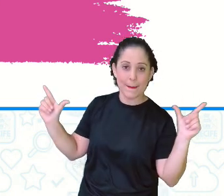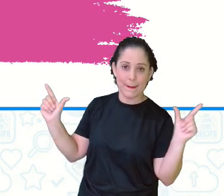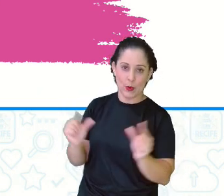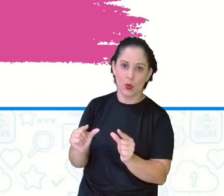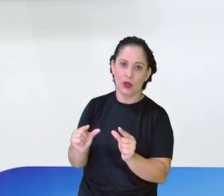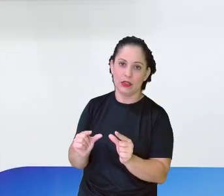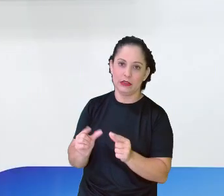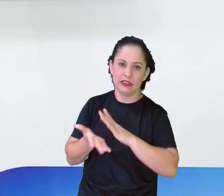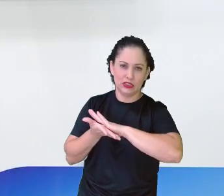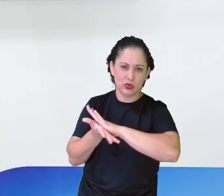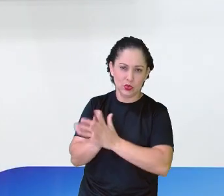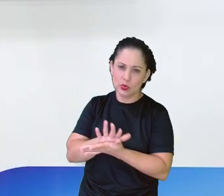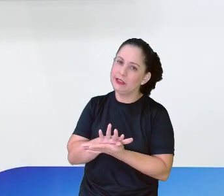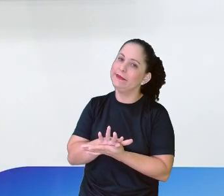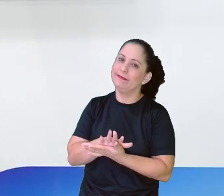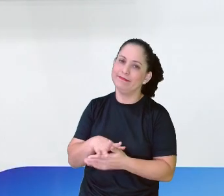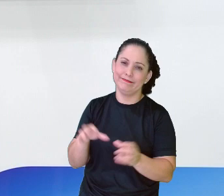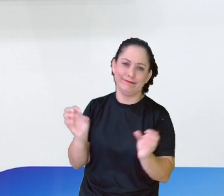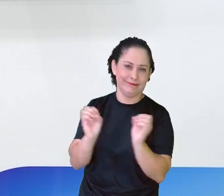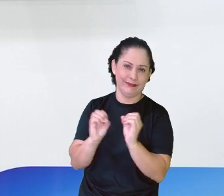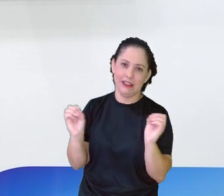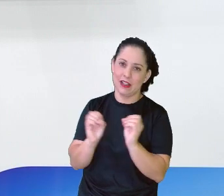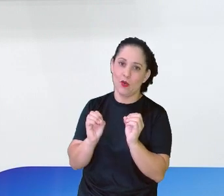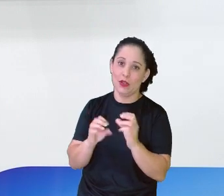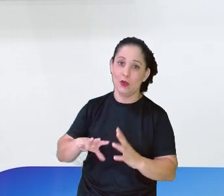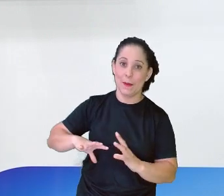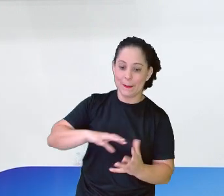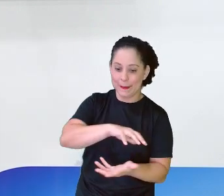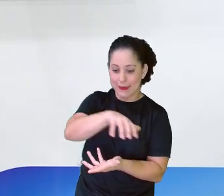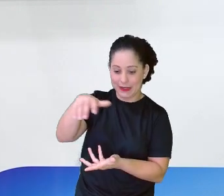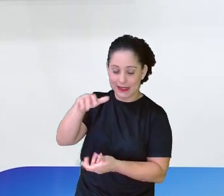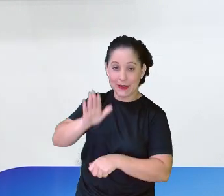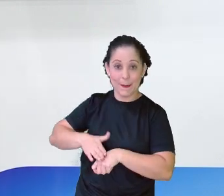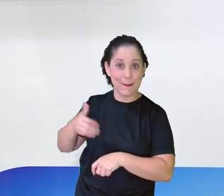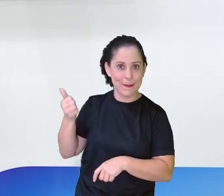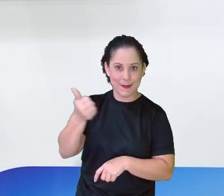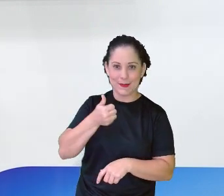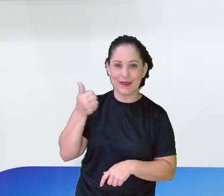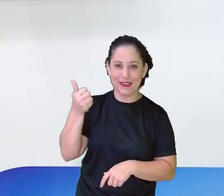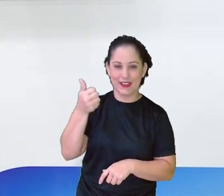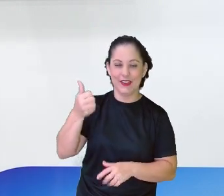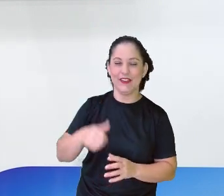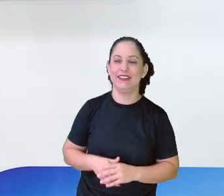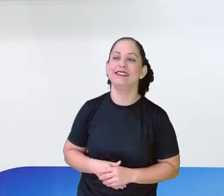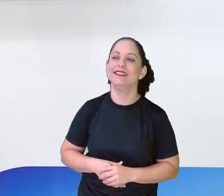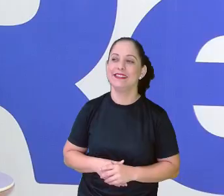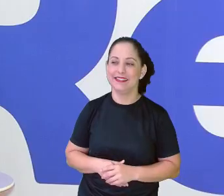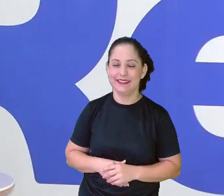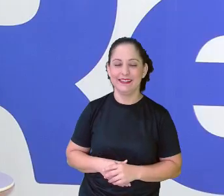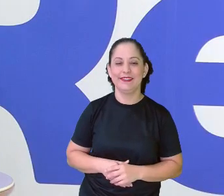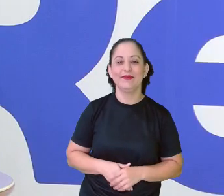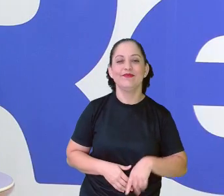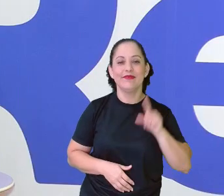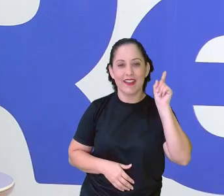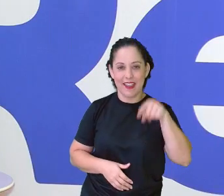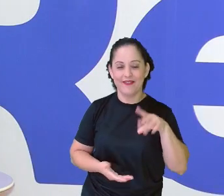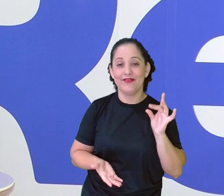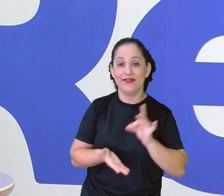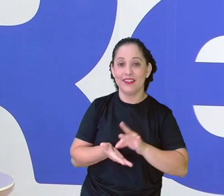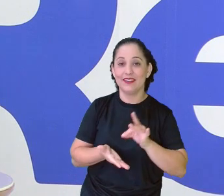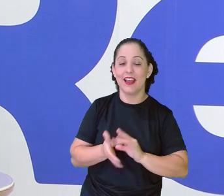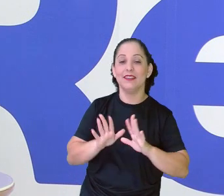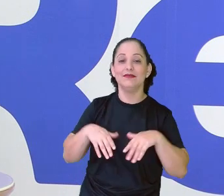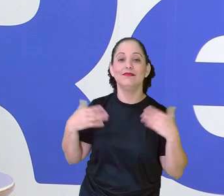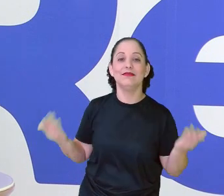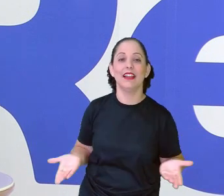menos danosas para que ele possa ficar feliz, como todos nós, professora Mauricéia. Isso mesmo. E aí, nossos